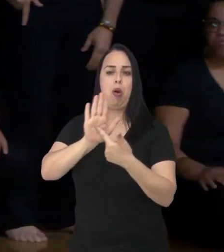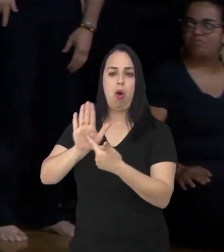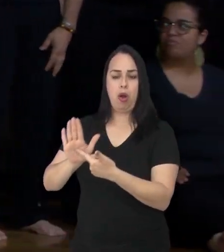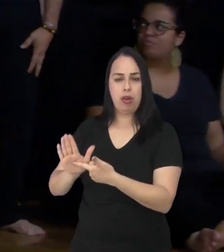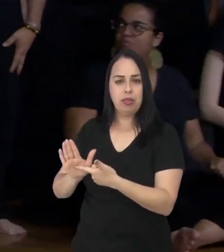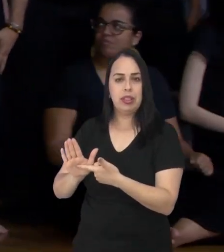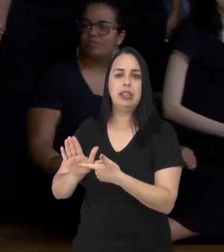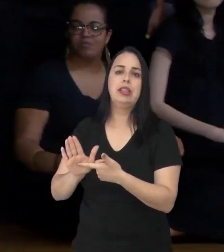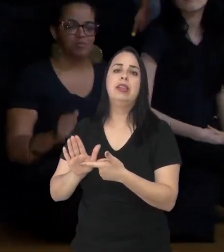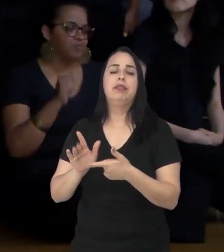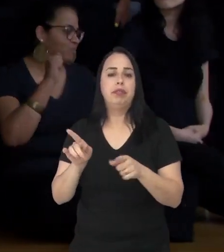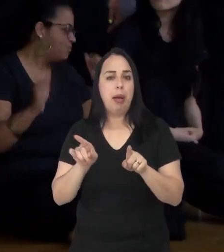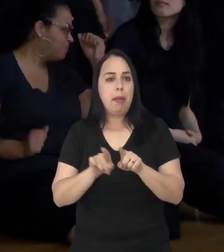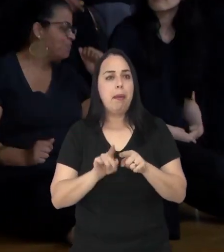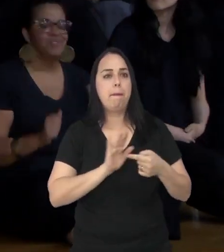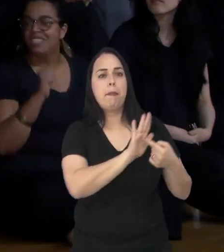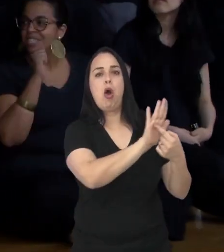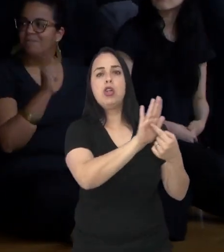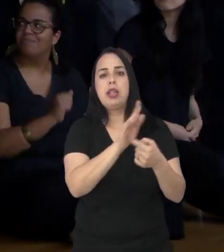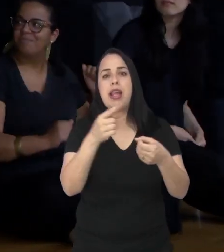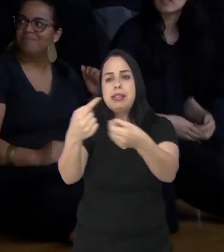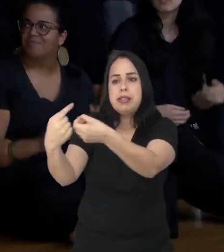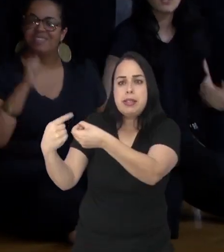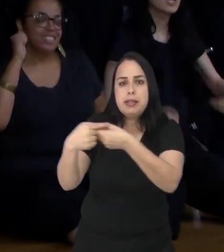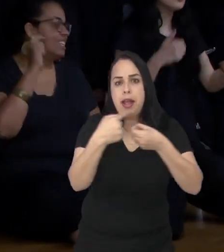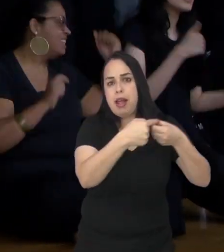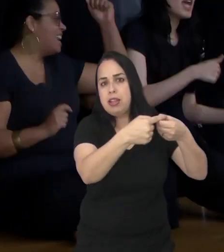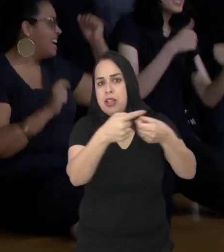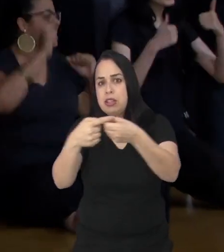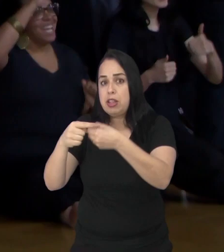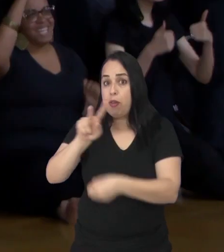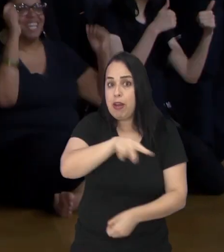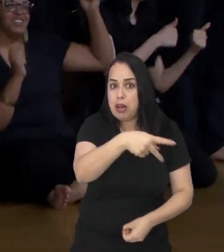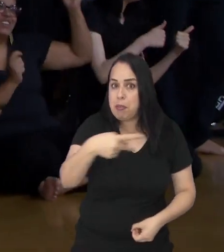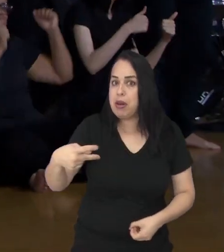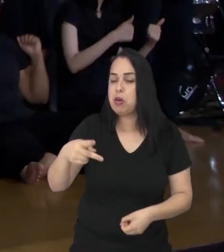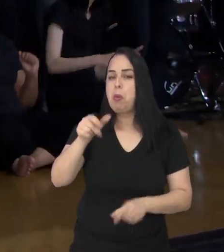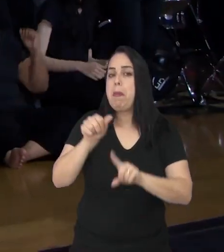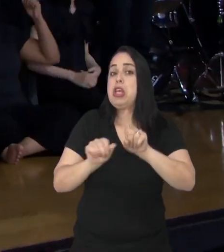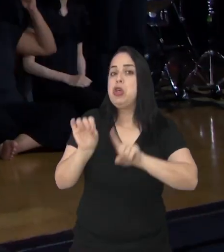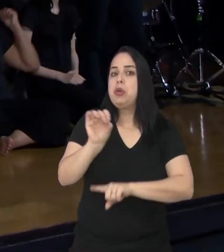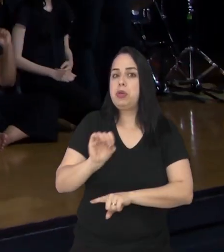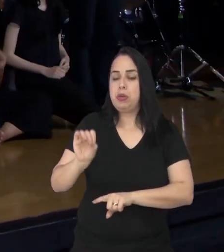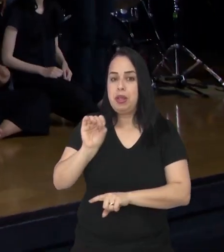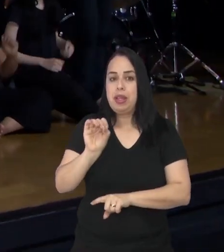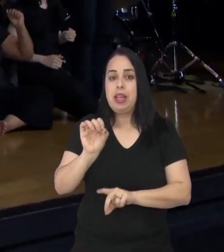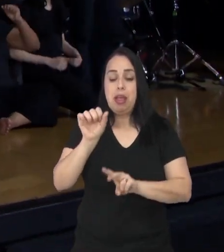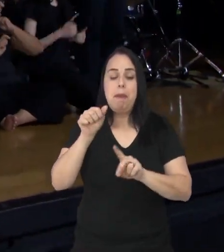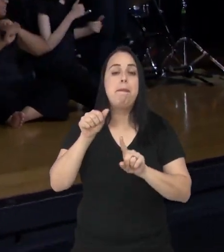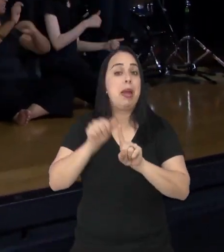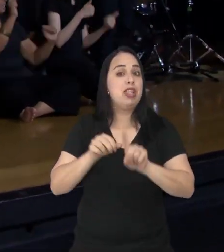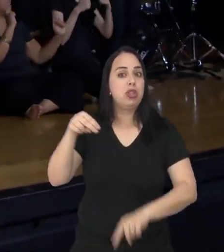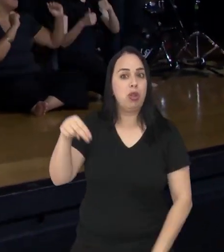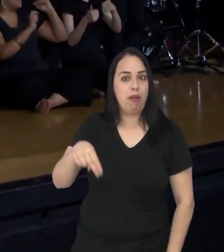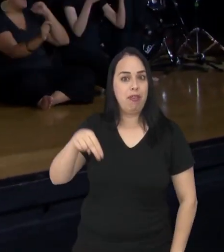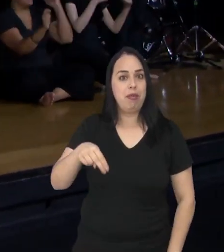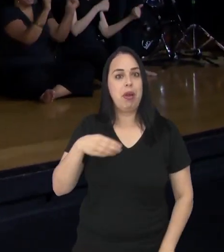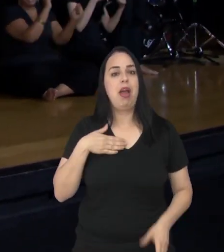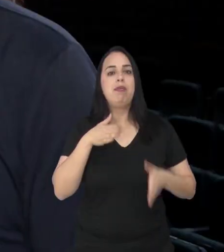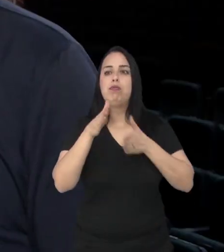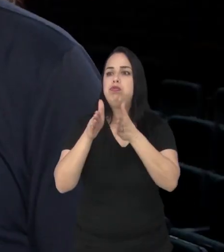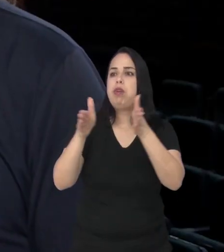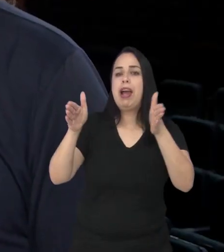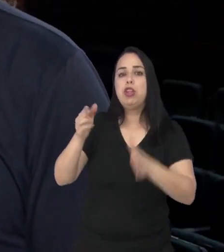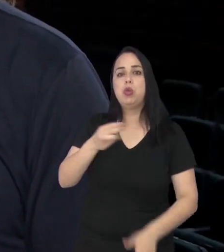uma rodada, né, gira um pouco pelo Vale do Paraíba com um trabalho em outubro. Em novembro a gente vai para os espaços do SESI,